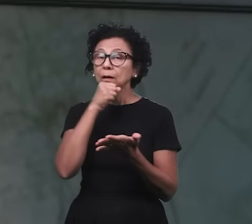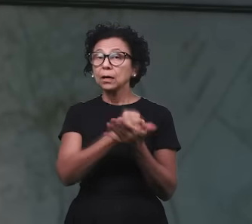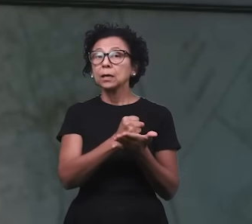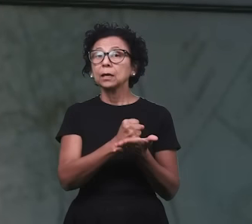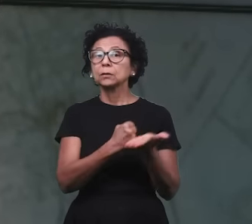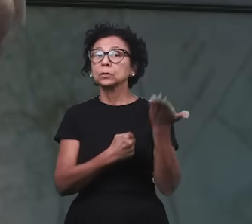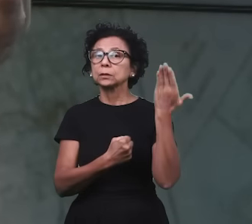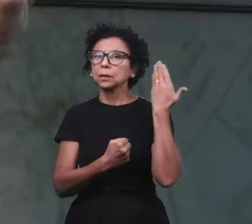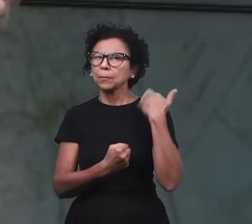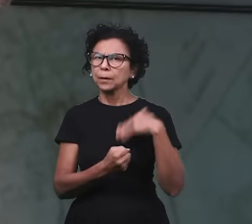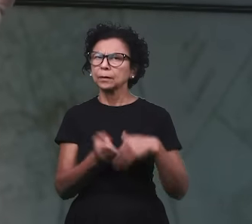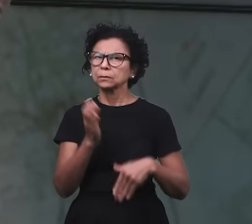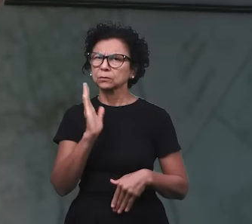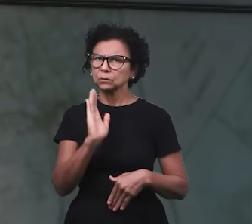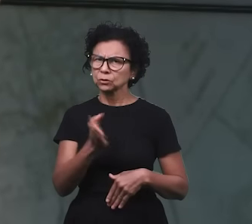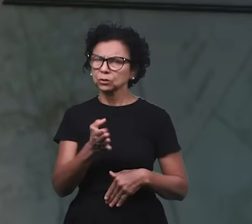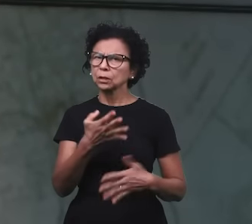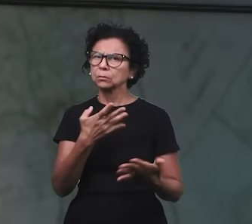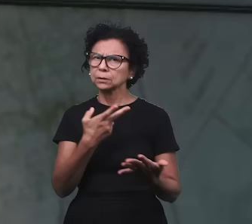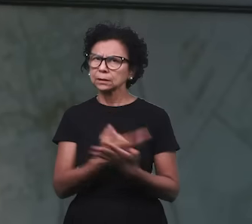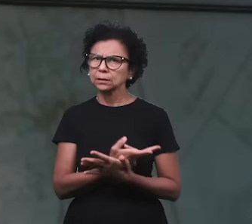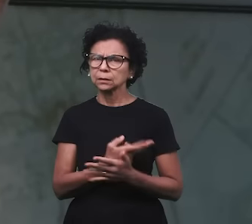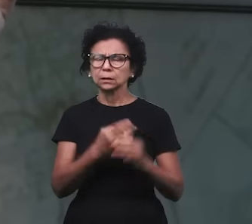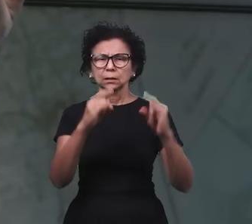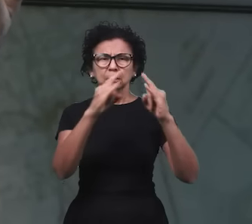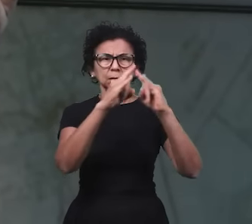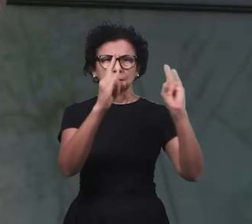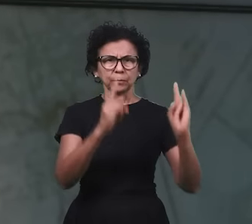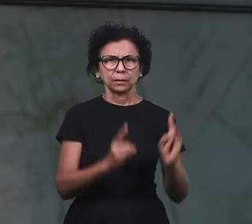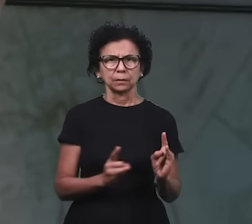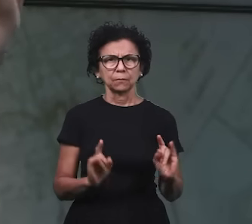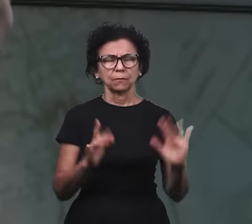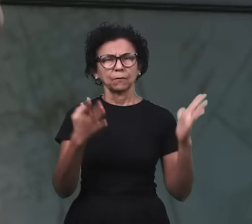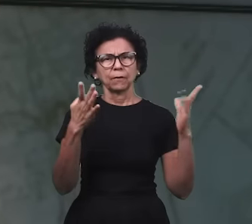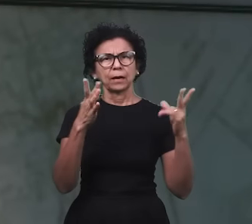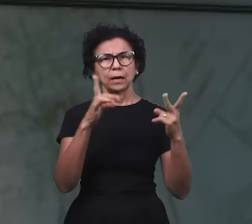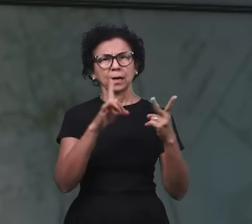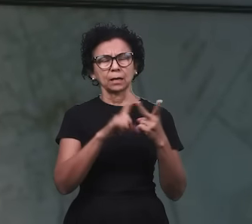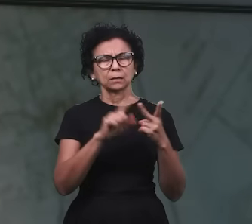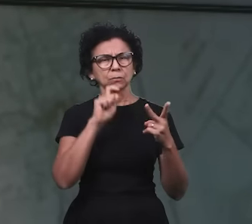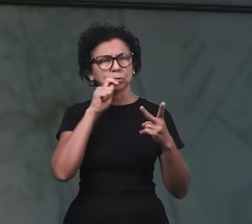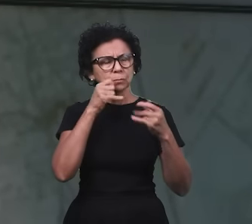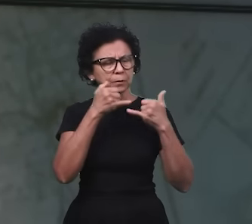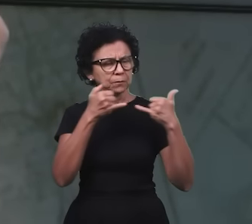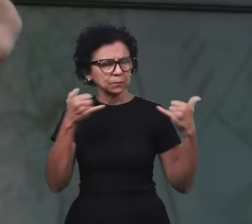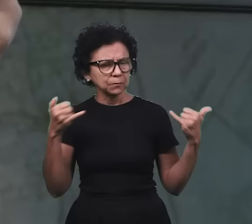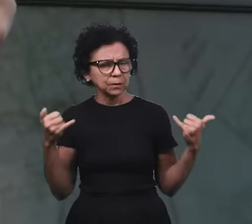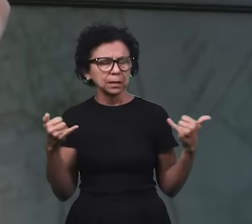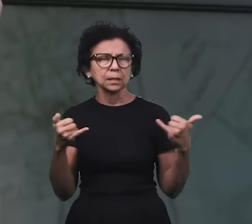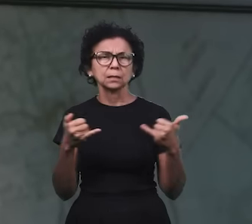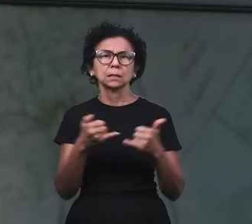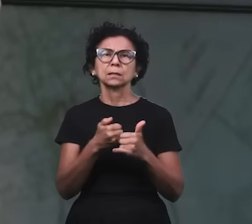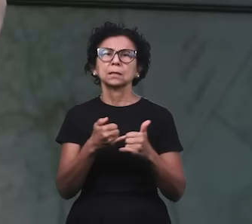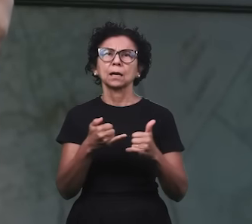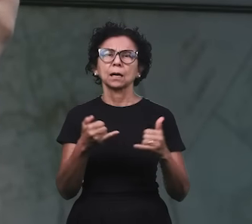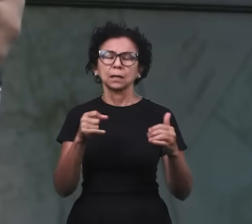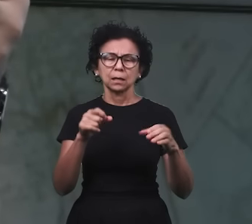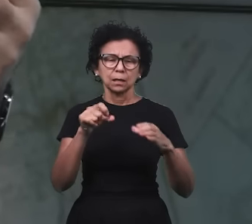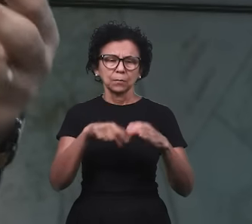mencionados. Temos festa dos tabernáculos, festa dos pães asmos, as primícias, a